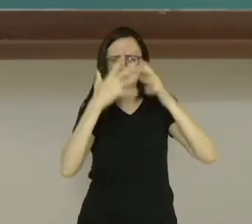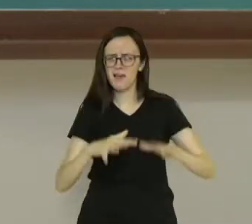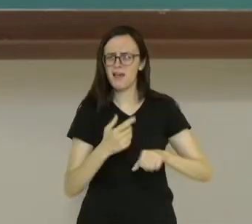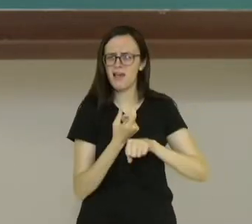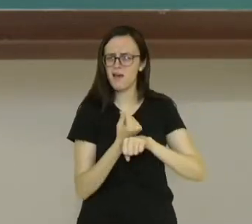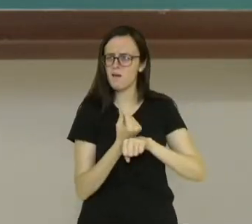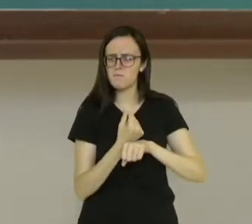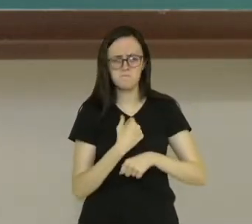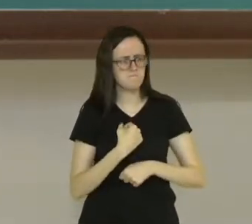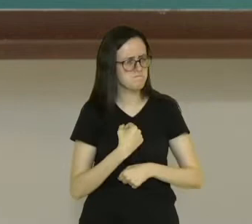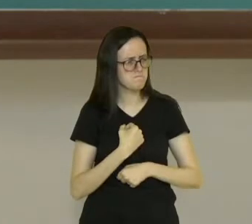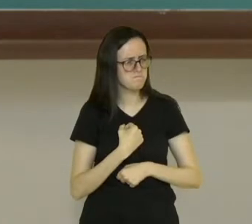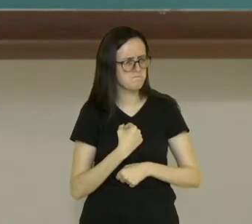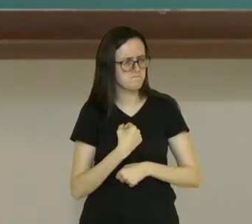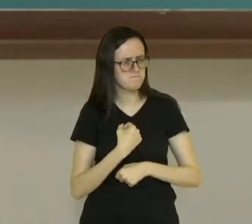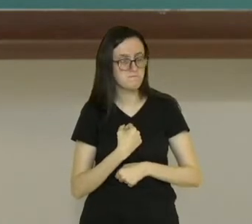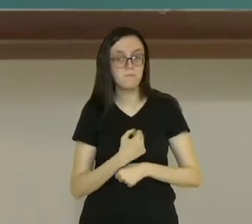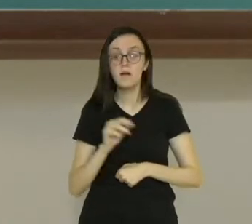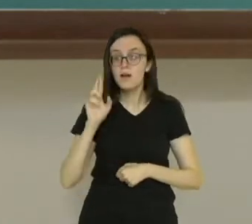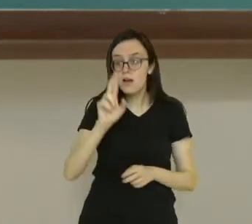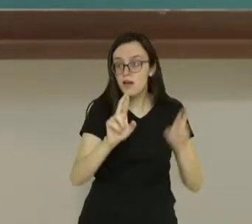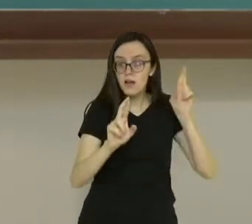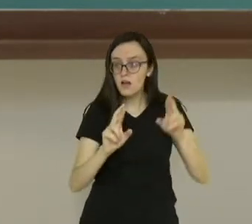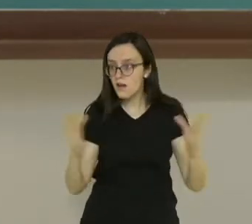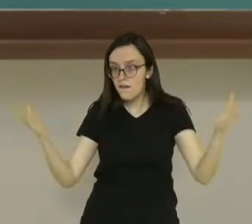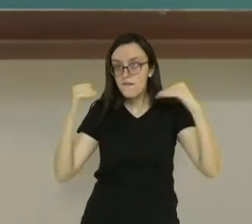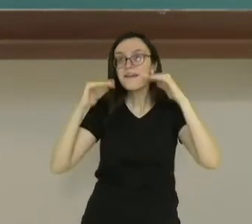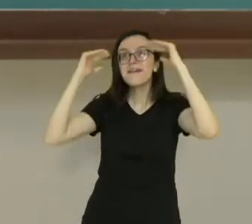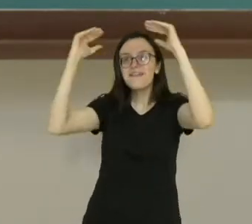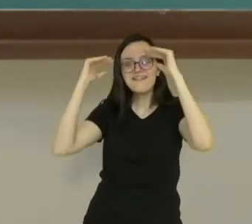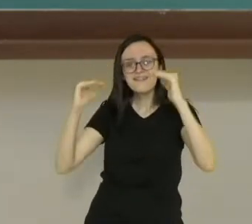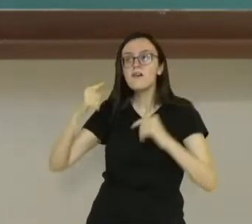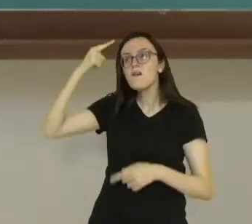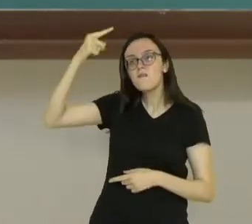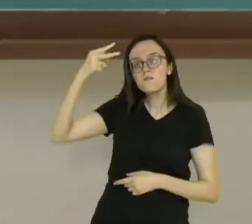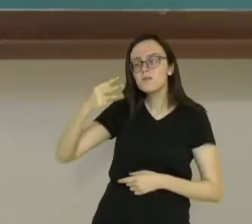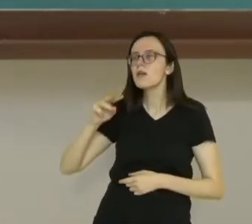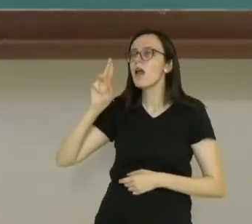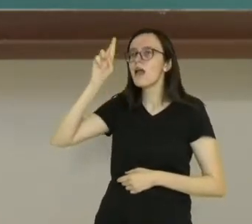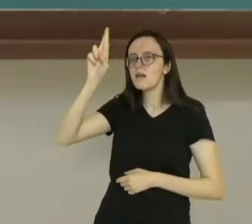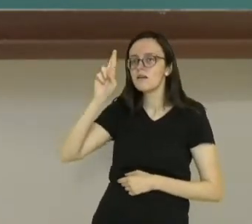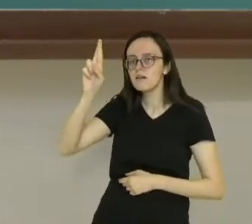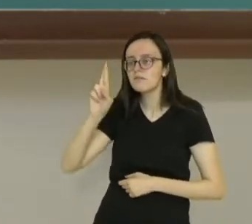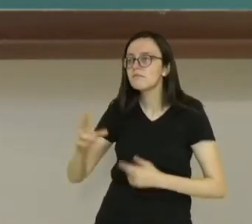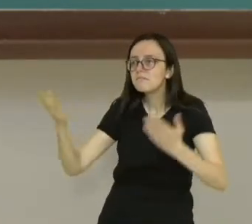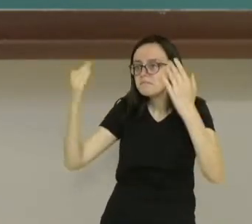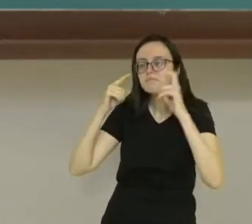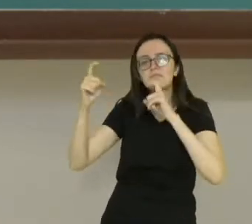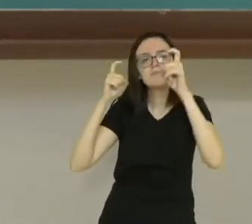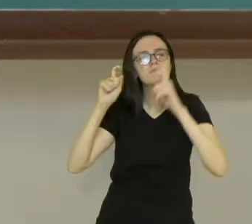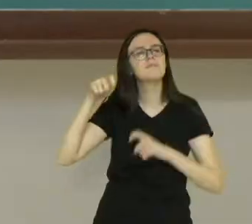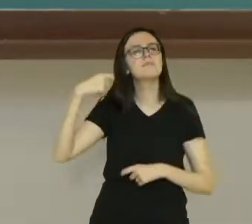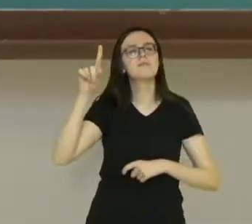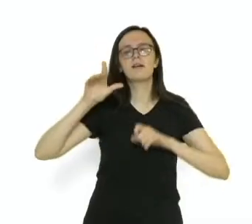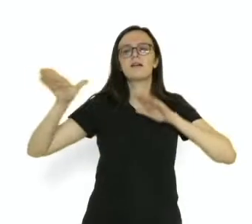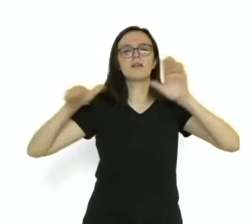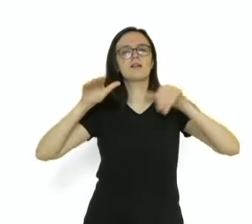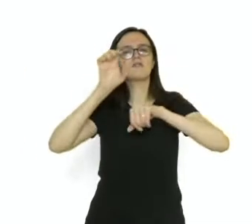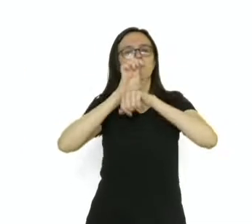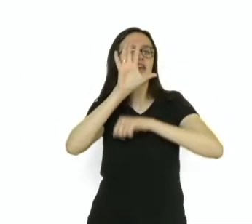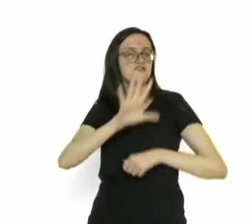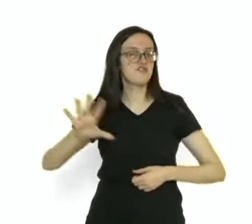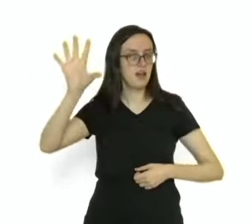econômica. Chamou esses representantes dos três estados para uma reunião chamada né, convocação dos